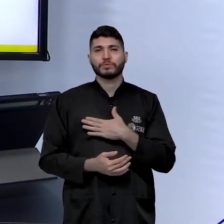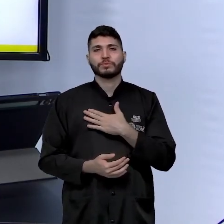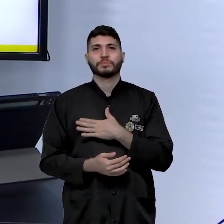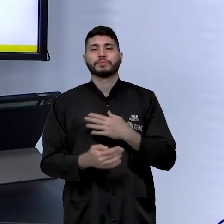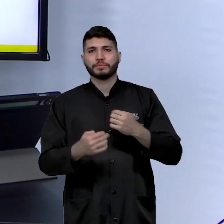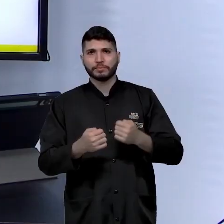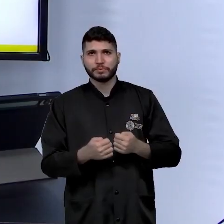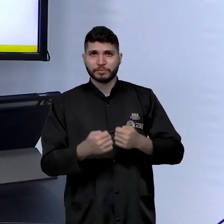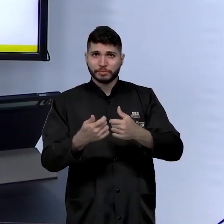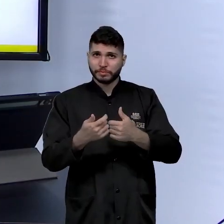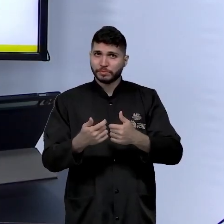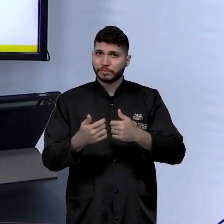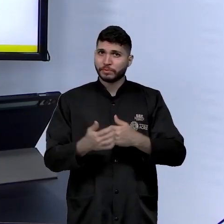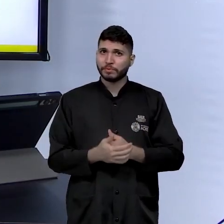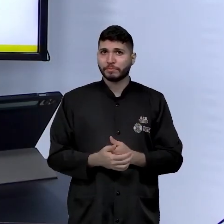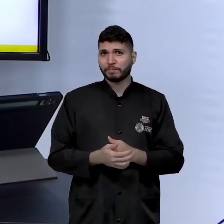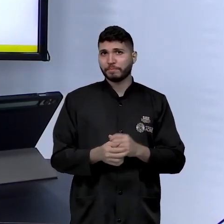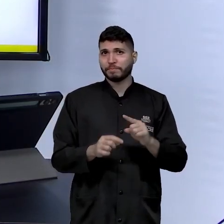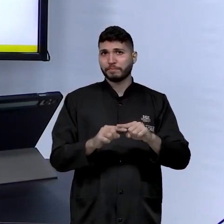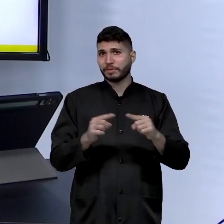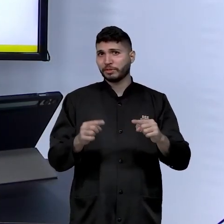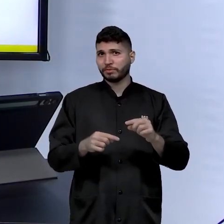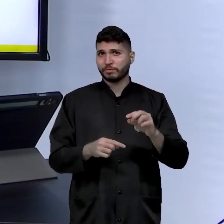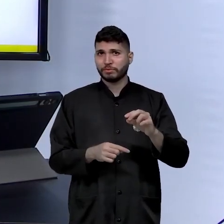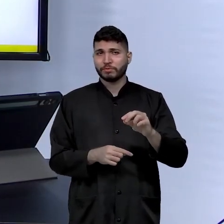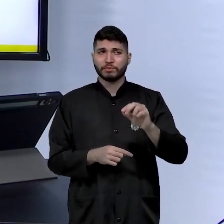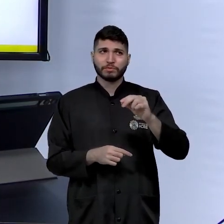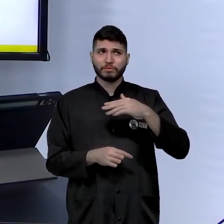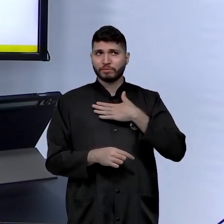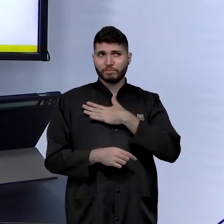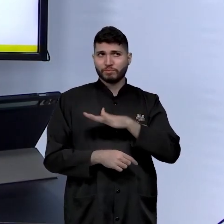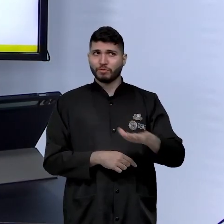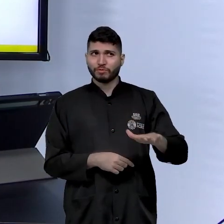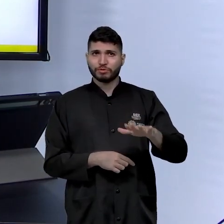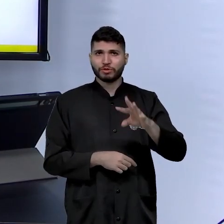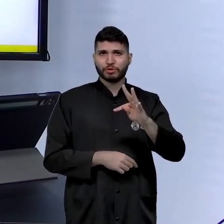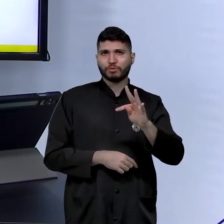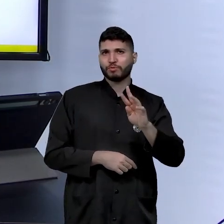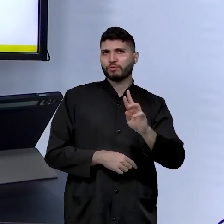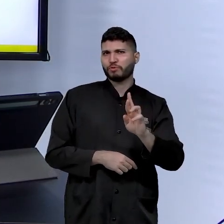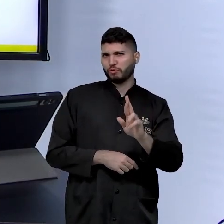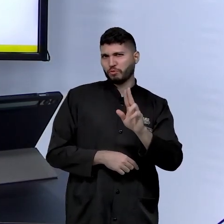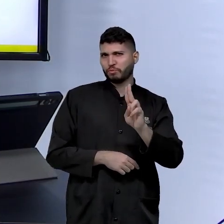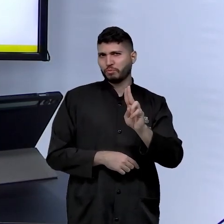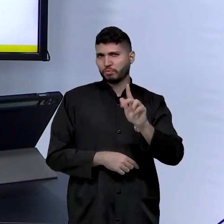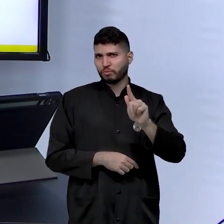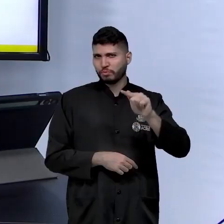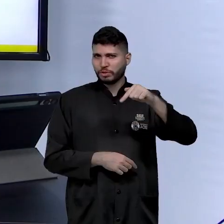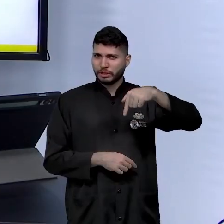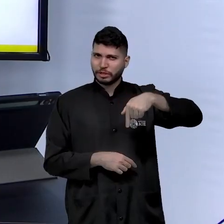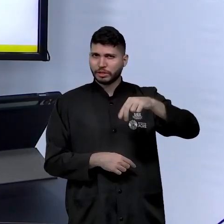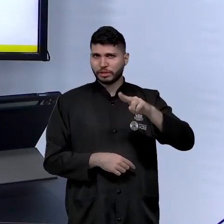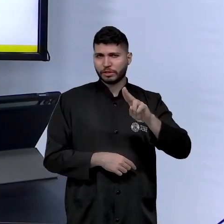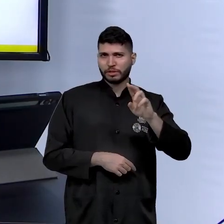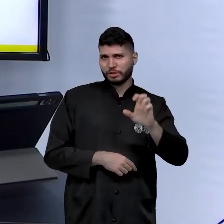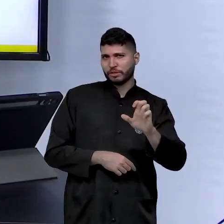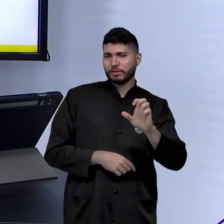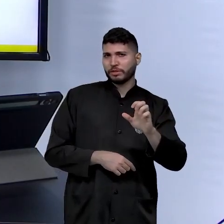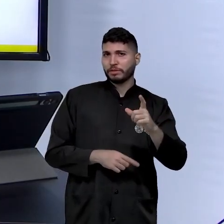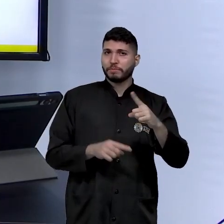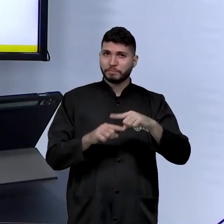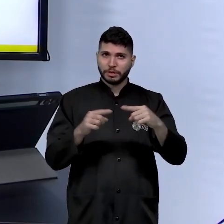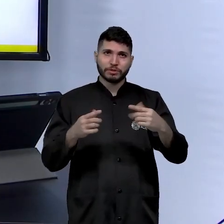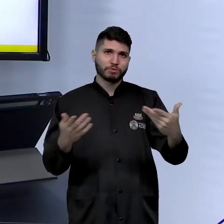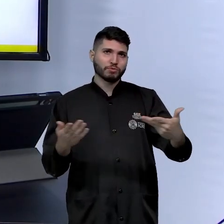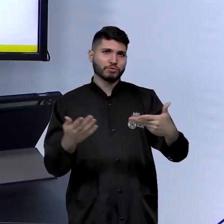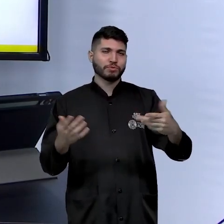alguma aula para vocês aqui, é a primeira vez que eu faço um truque. Então, vou até pedir desculpa. É um truque barato isso aí para determinar a